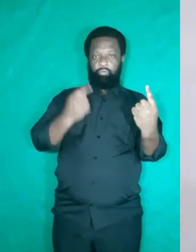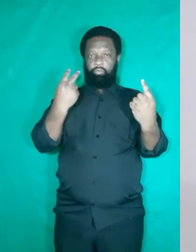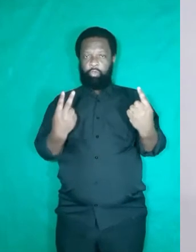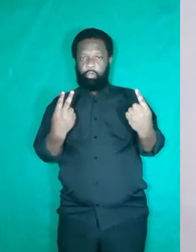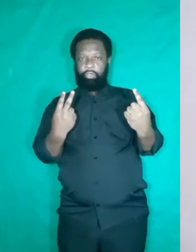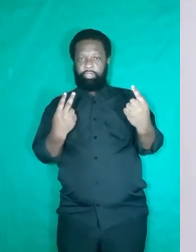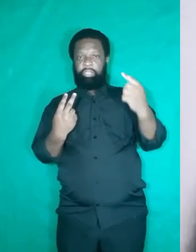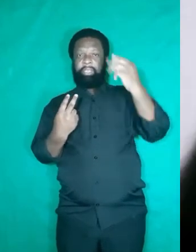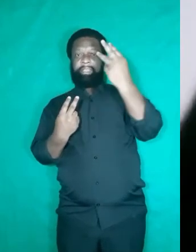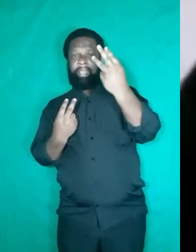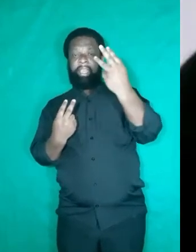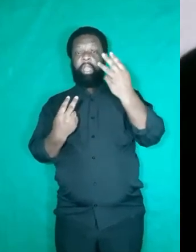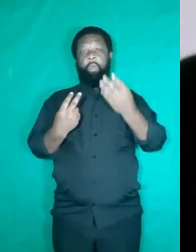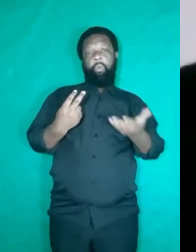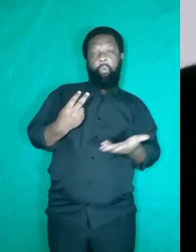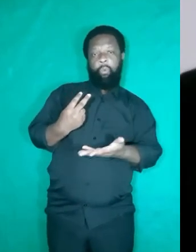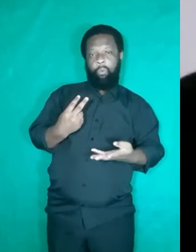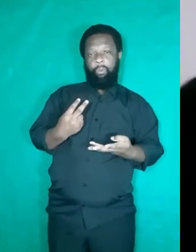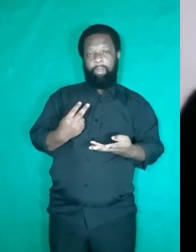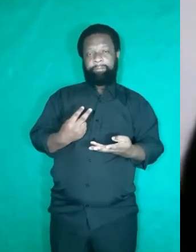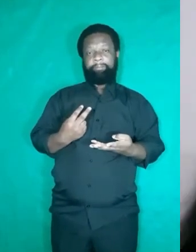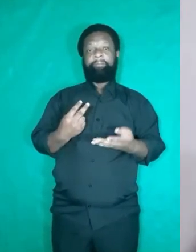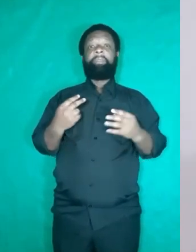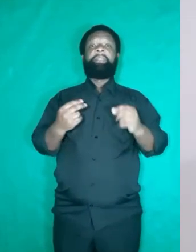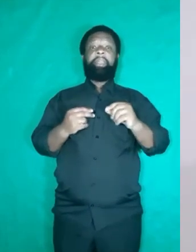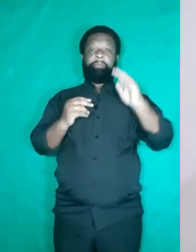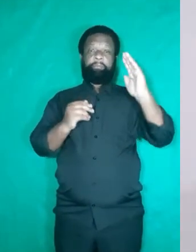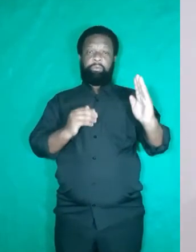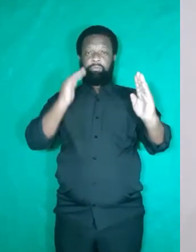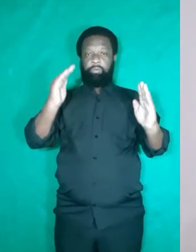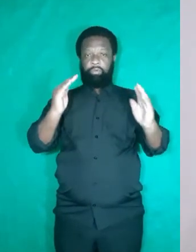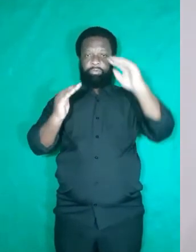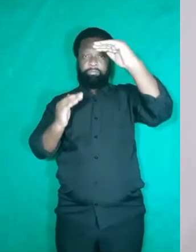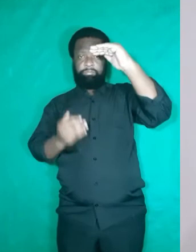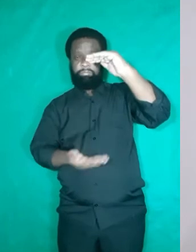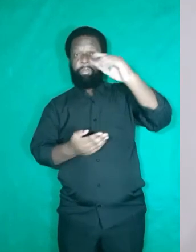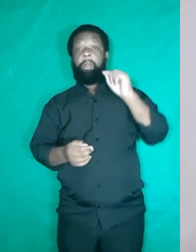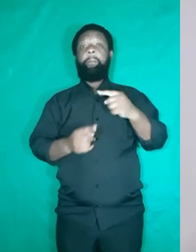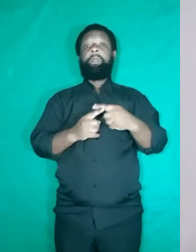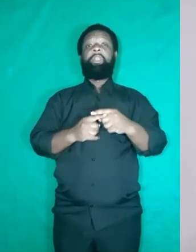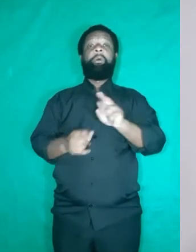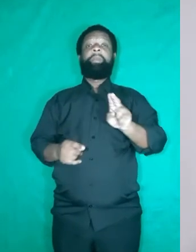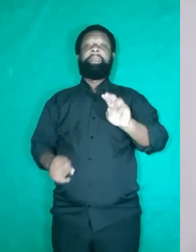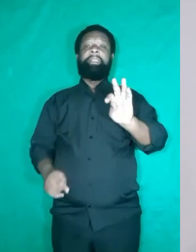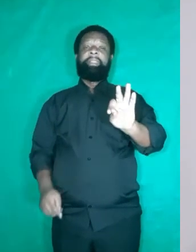4. Então, tetraedro, por isso, essa geometria é conhecida como